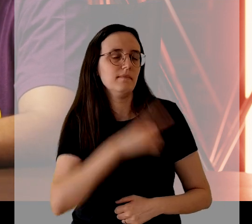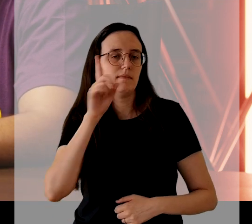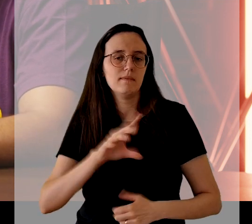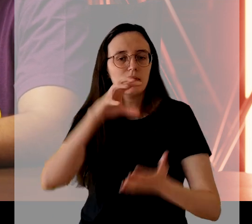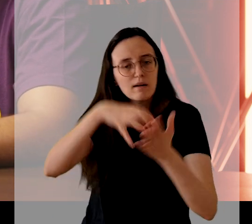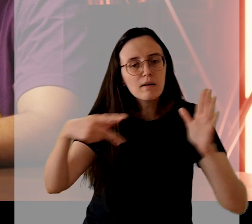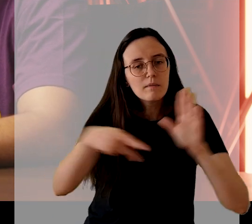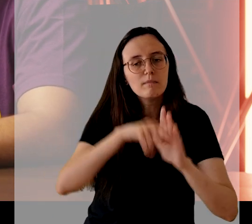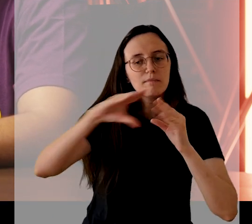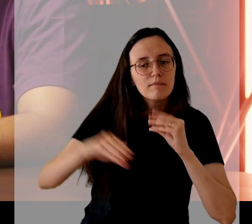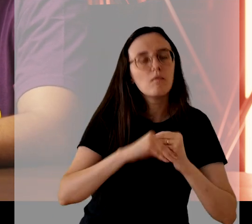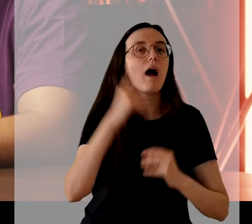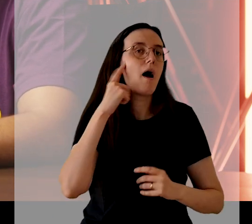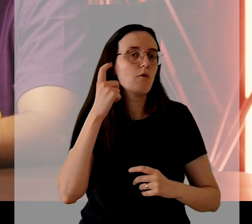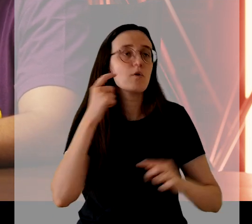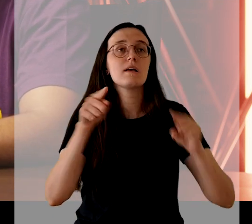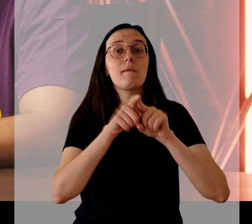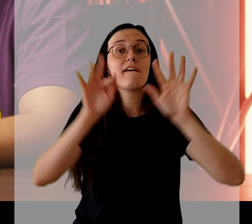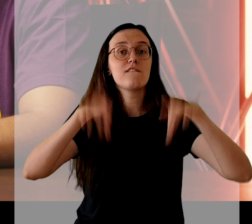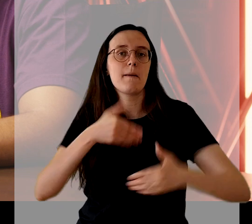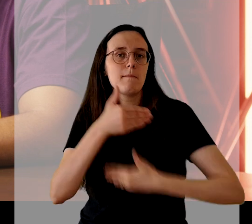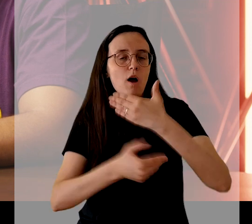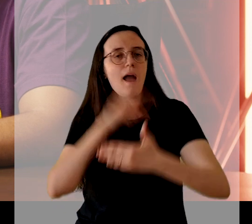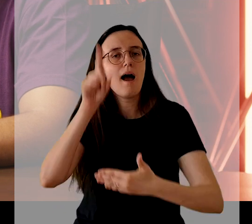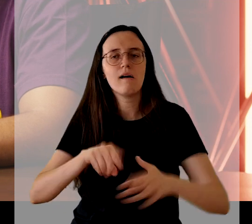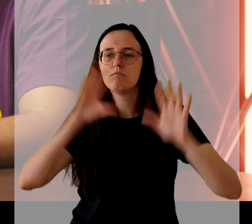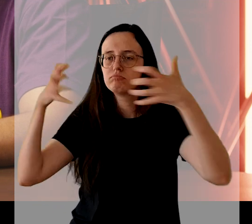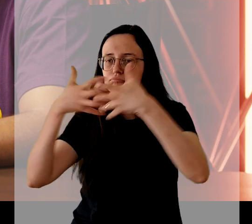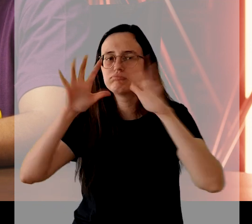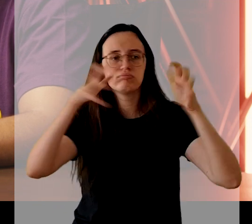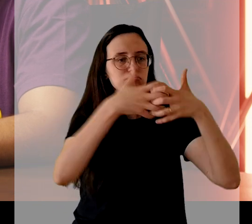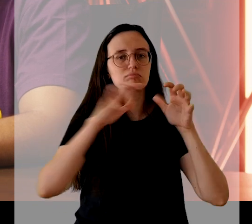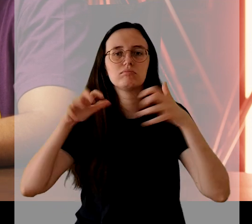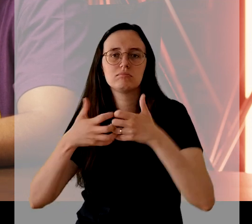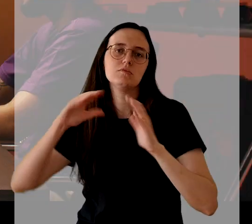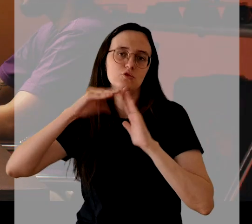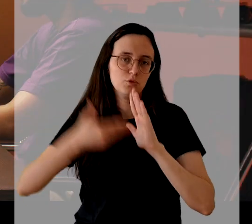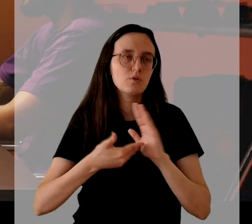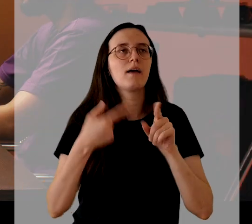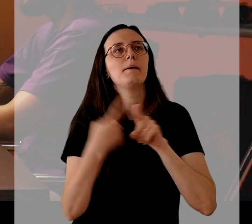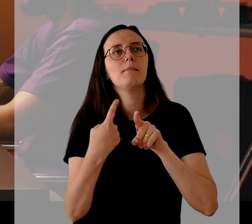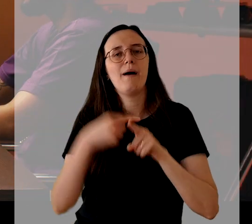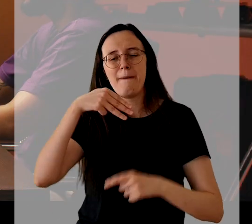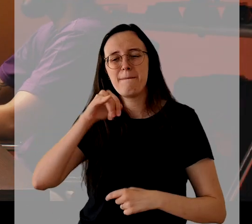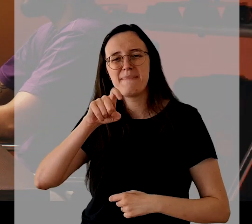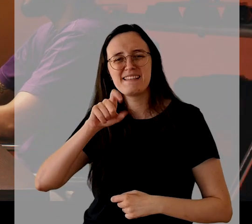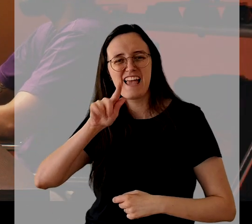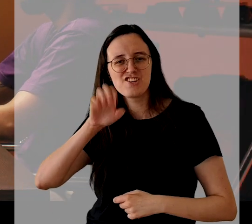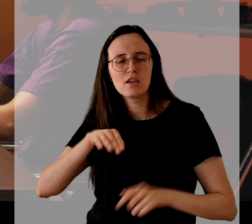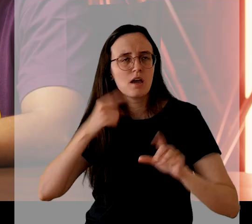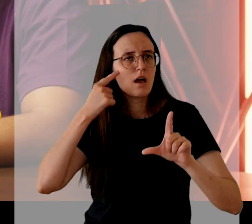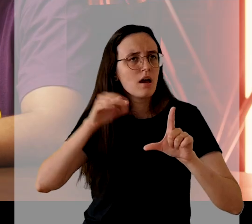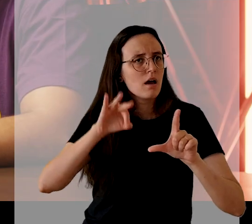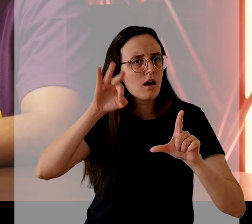gente capta em estúdio para complementar o nosso áudio. E o final do processo vai ser a mixagem, que geralmente é feita